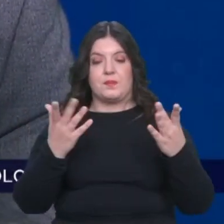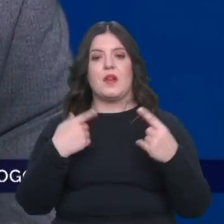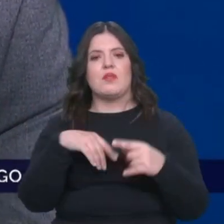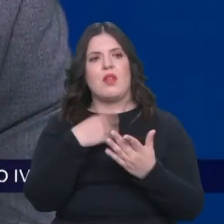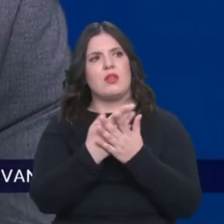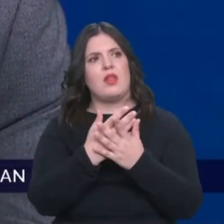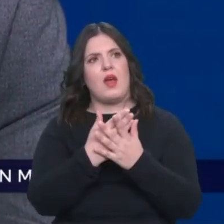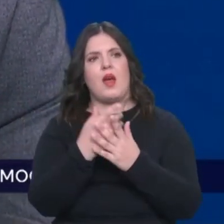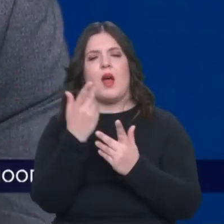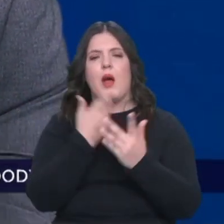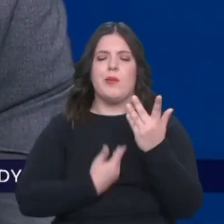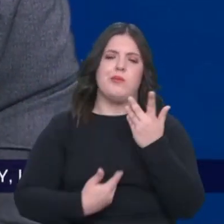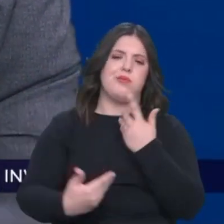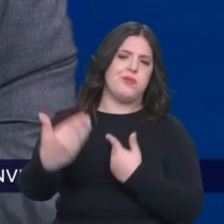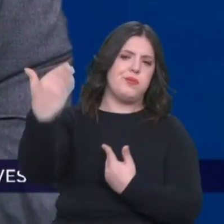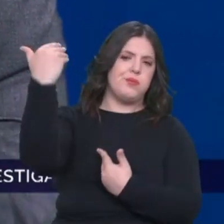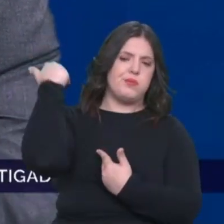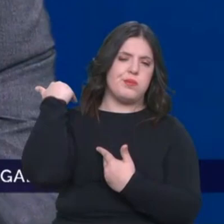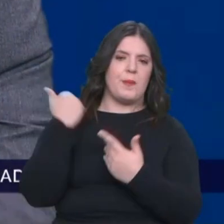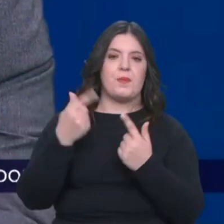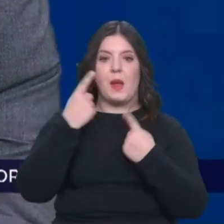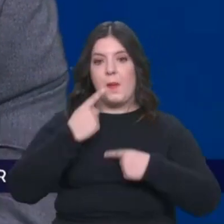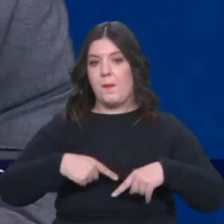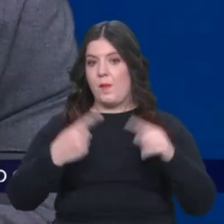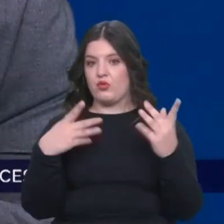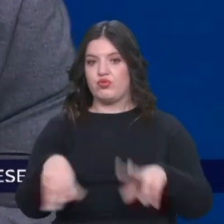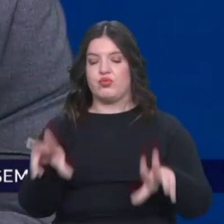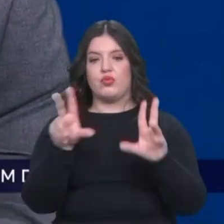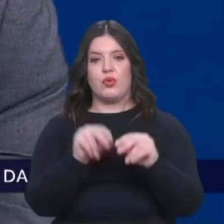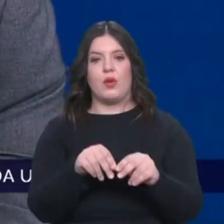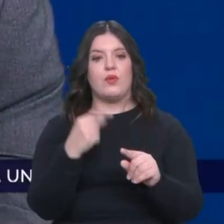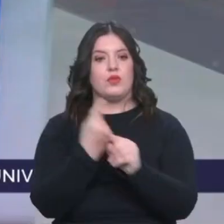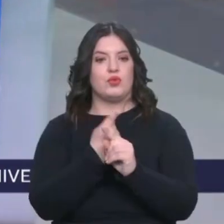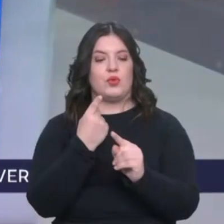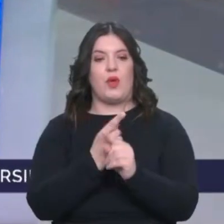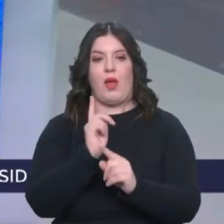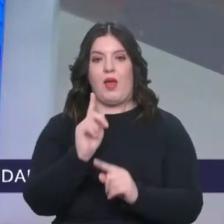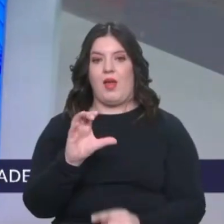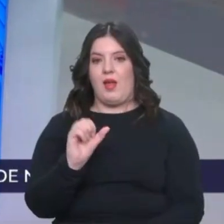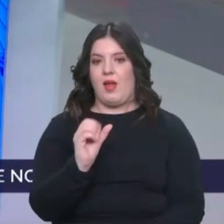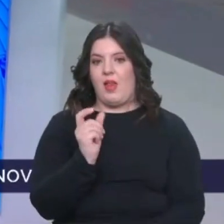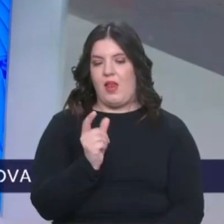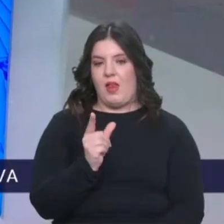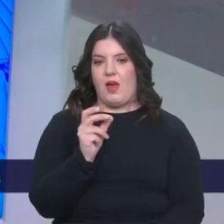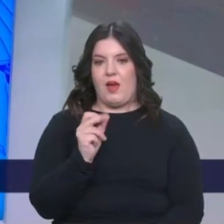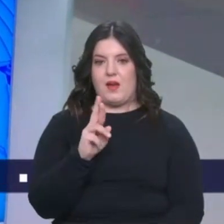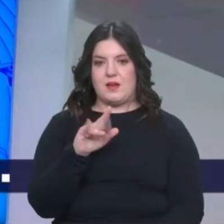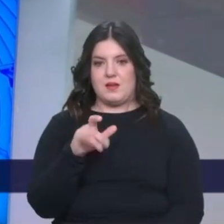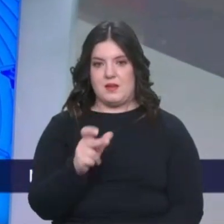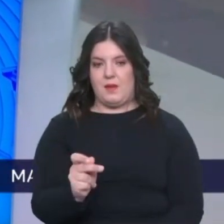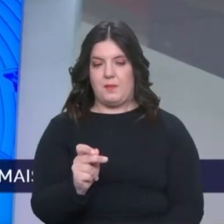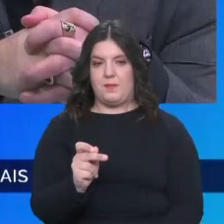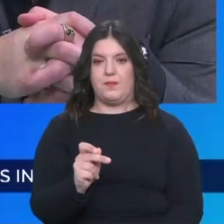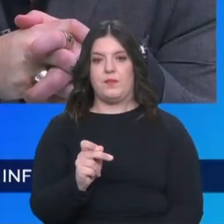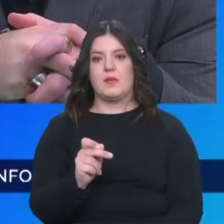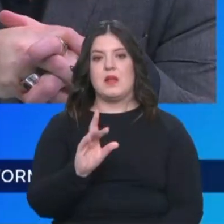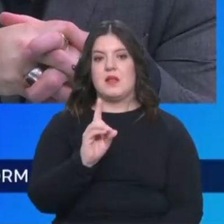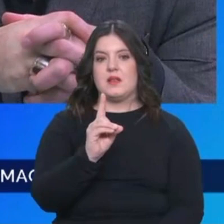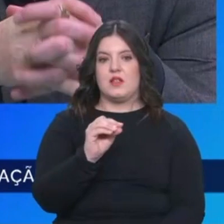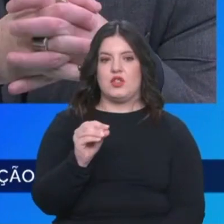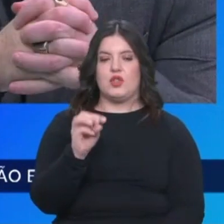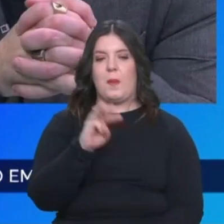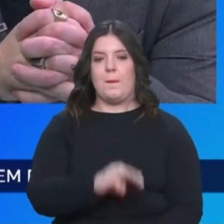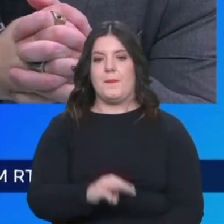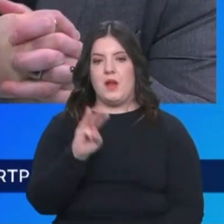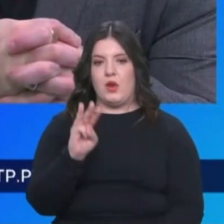universo primitivo. É uma nova amostra daquilo que são galáxias que estão situadas entre os 600 milhões